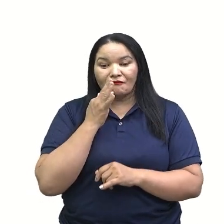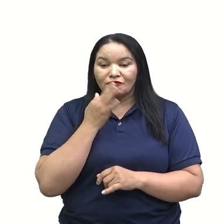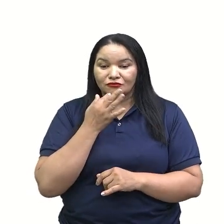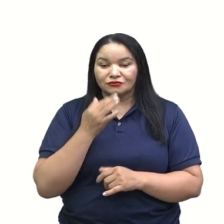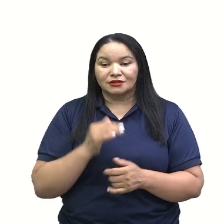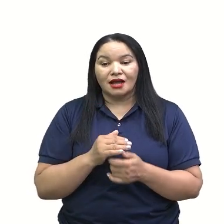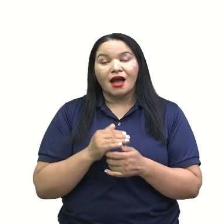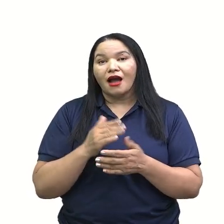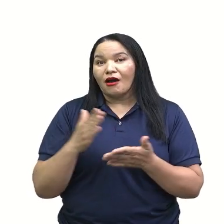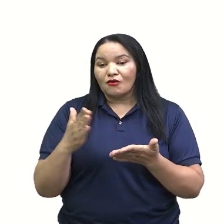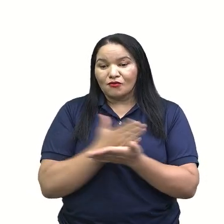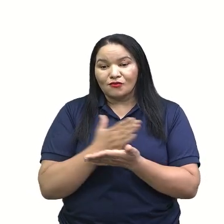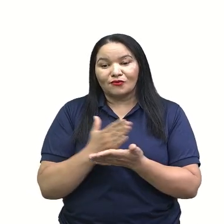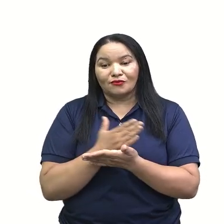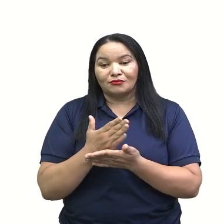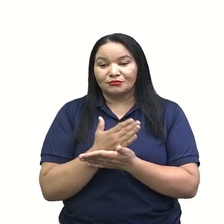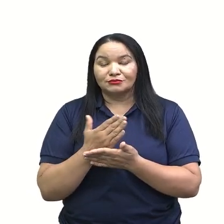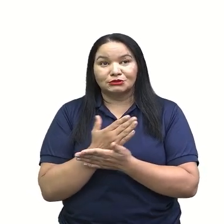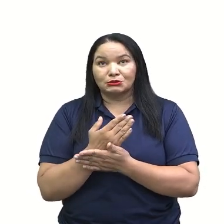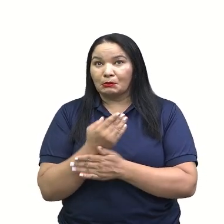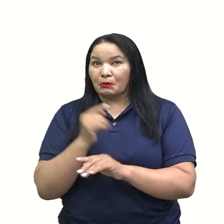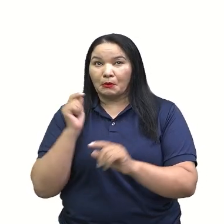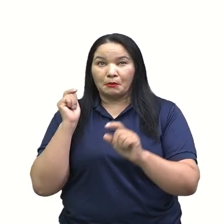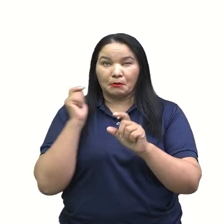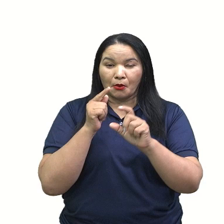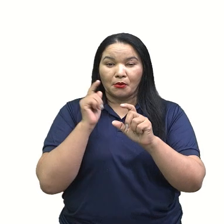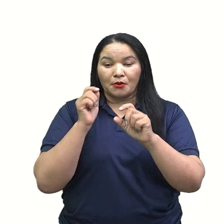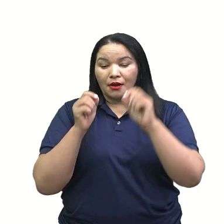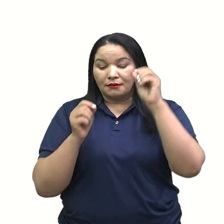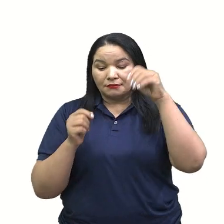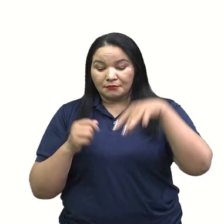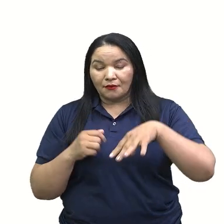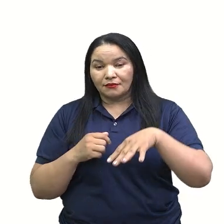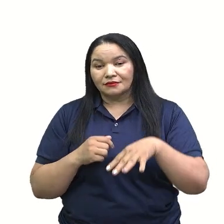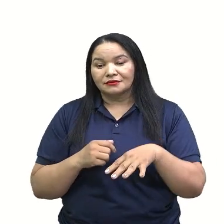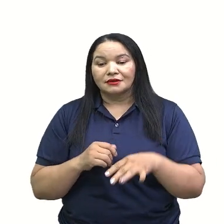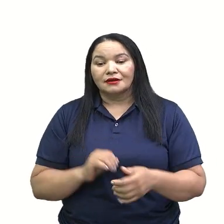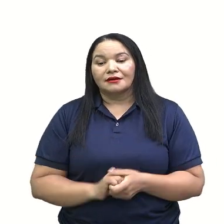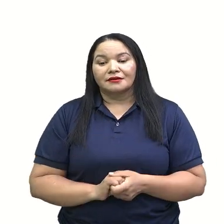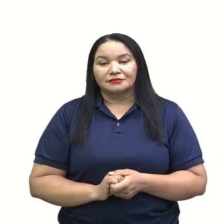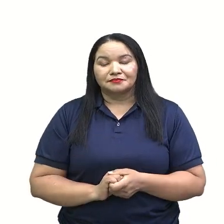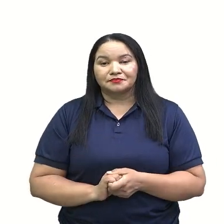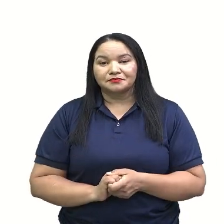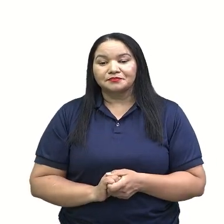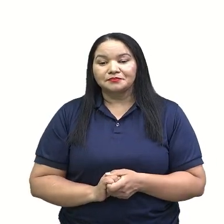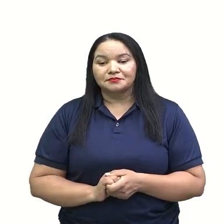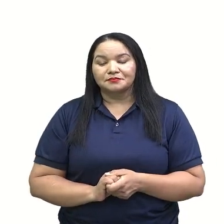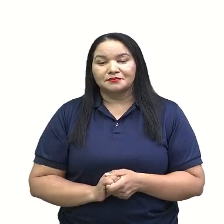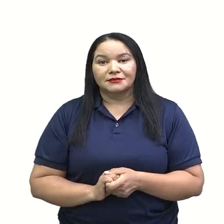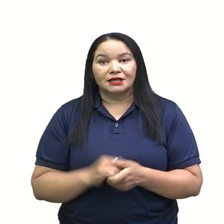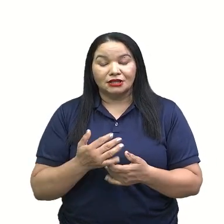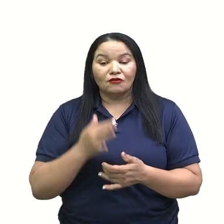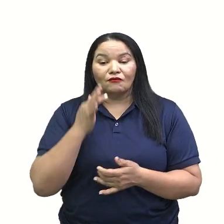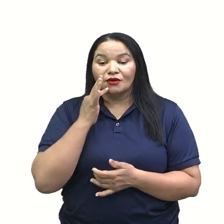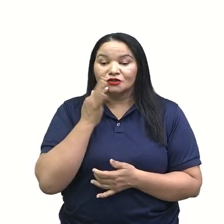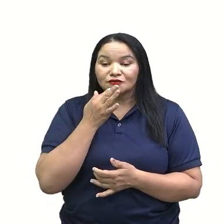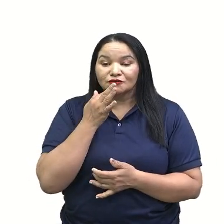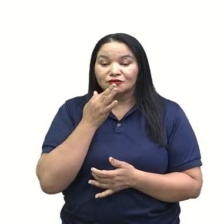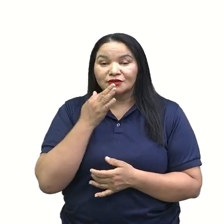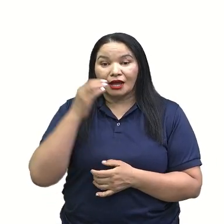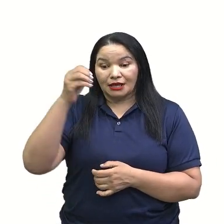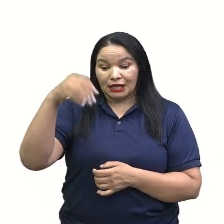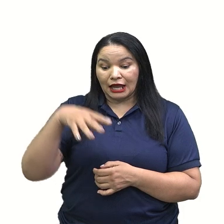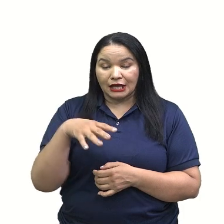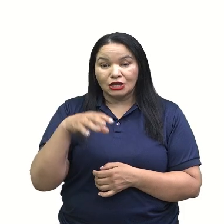árvore, algumas serão acertadas e irão cair. E o que eu quero que você perceba, as frutas que caírem estão